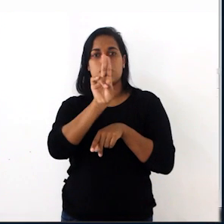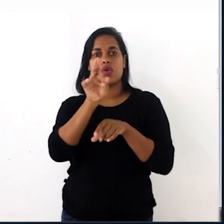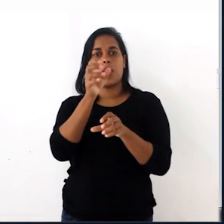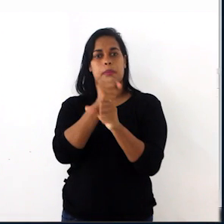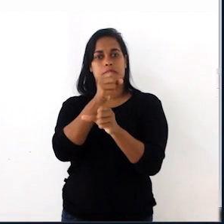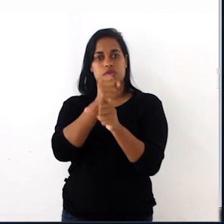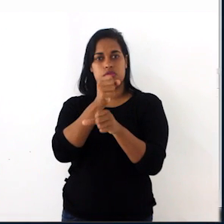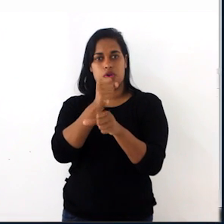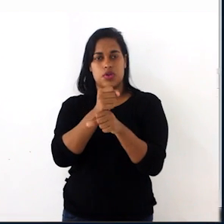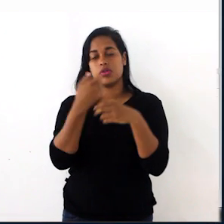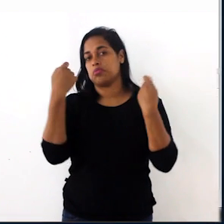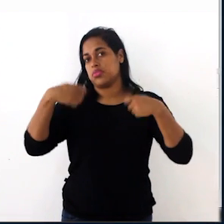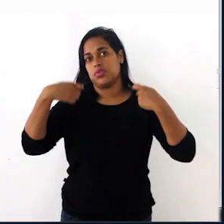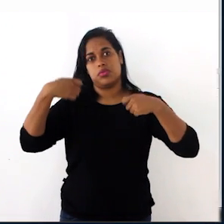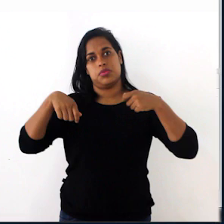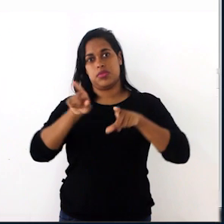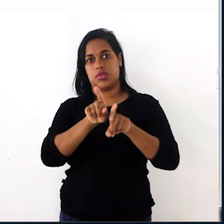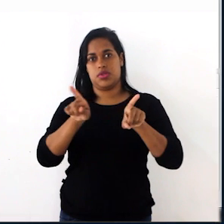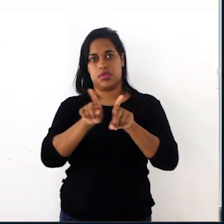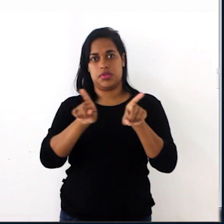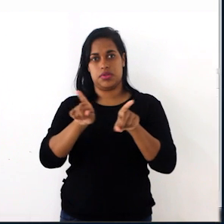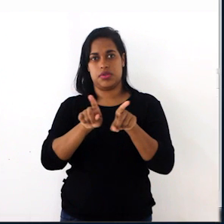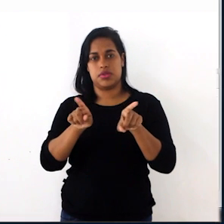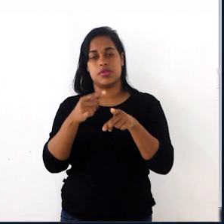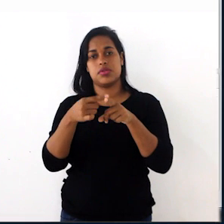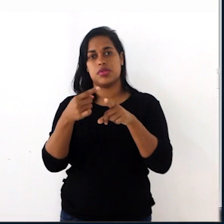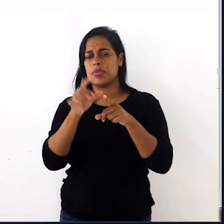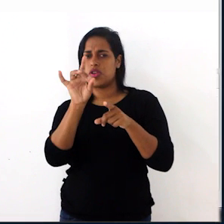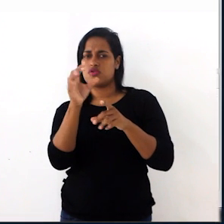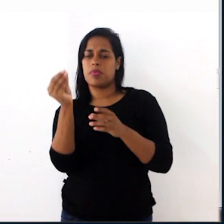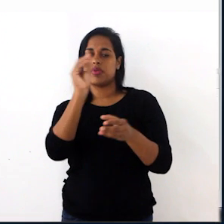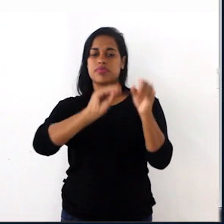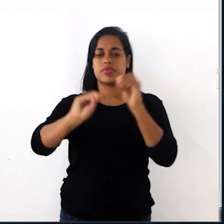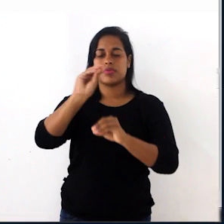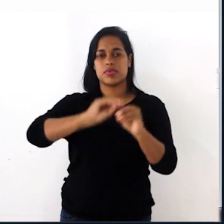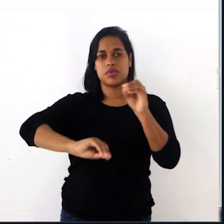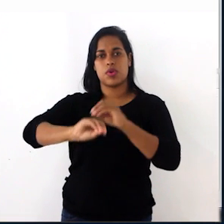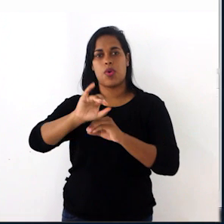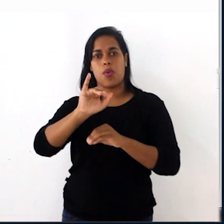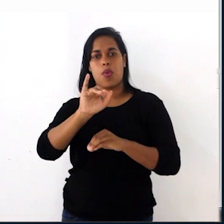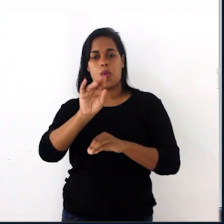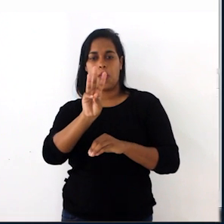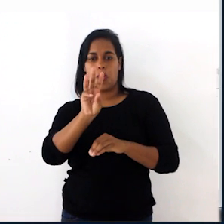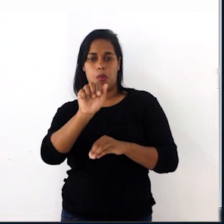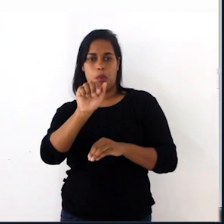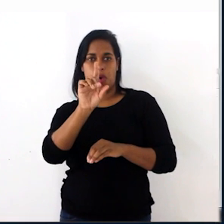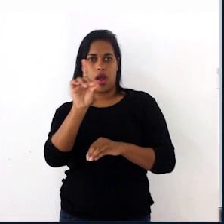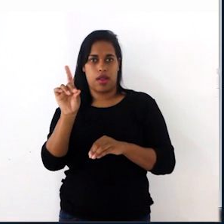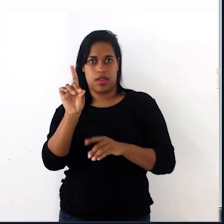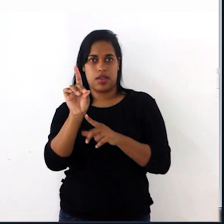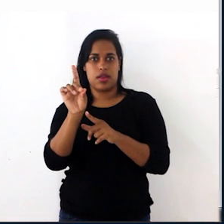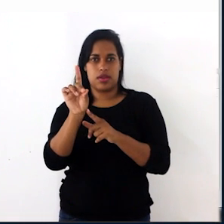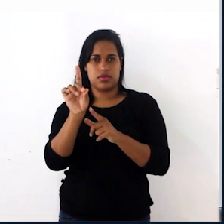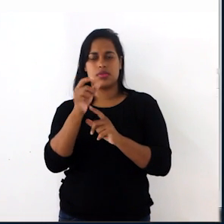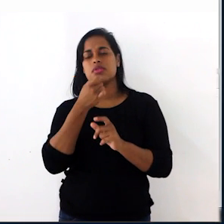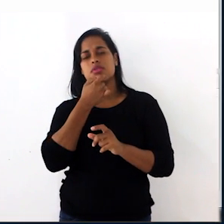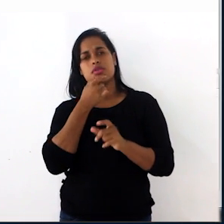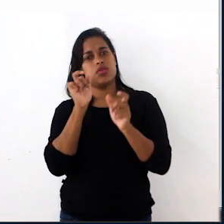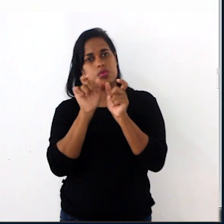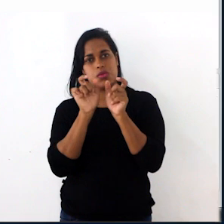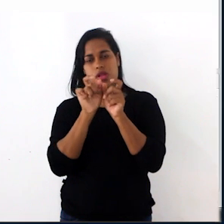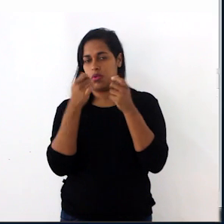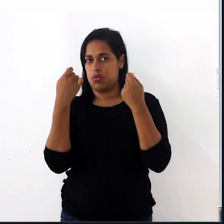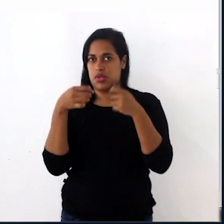nota, a gente não precisa do ID, porque o ID é de auto-incremento, então ele vai preencher sozinho aqui o valor de nome e